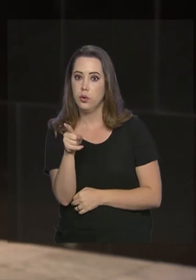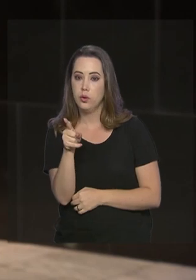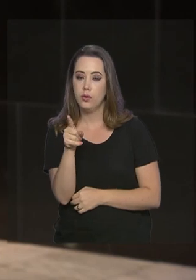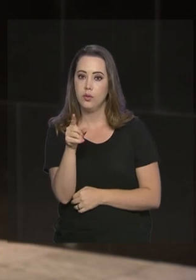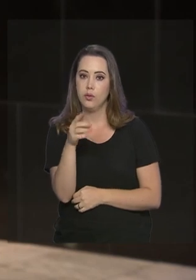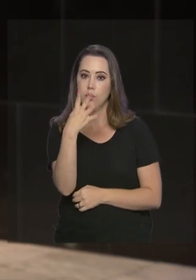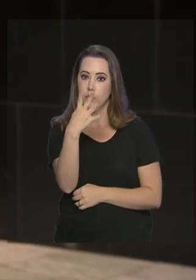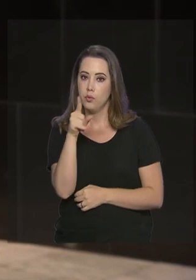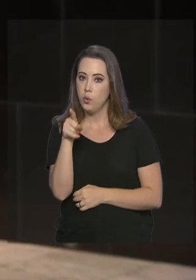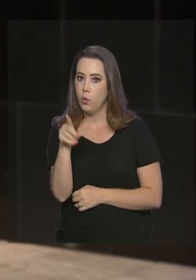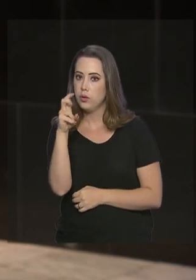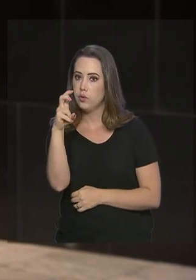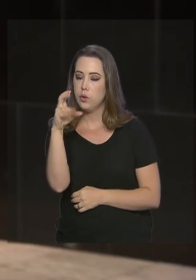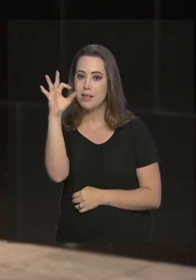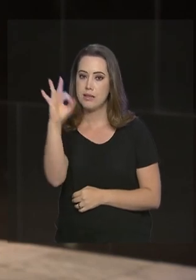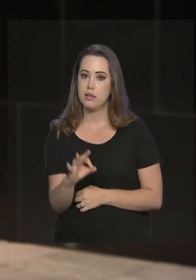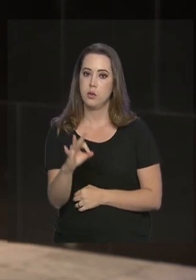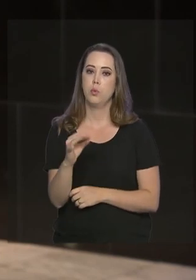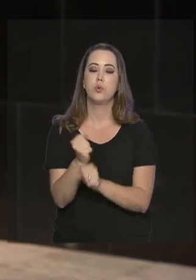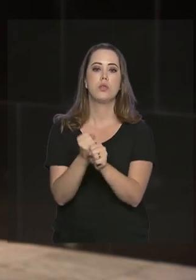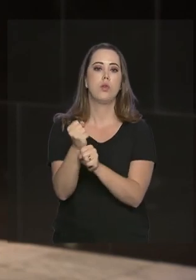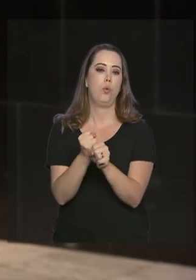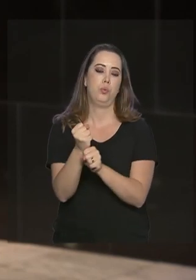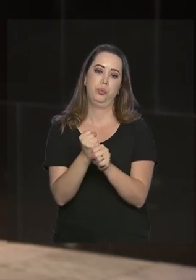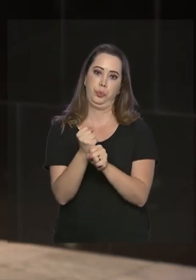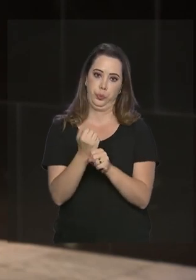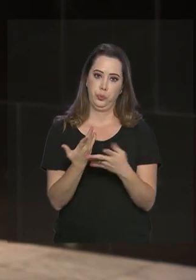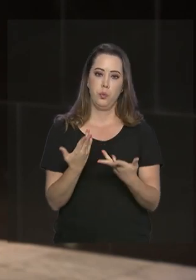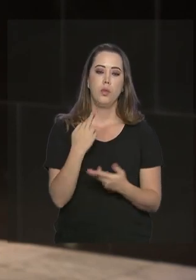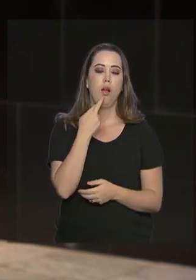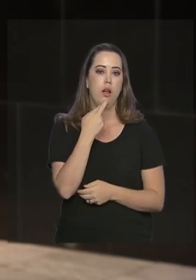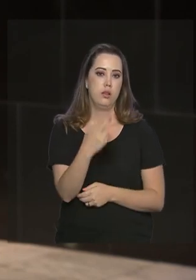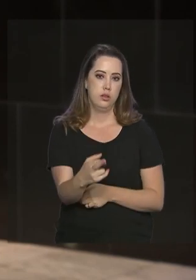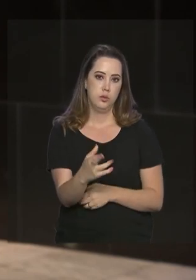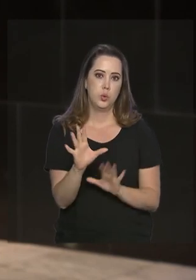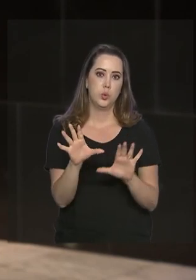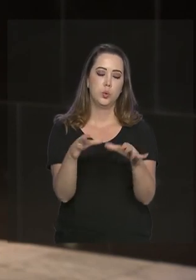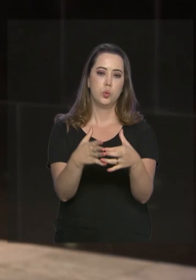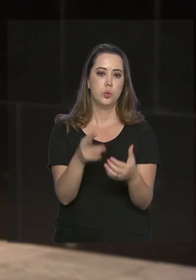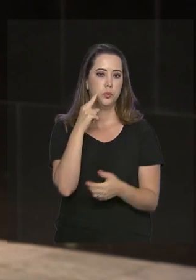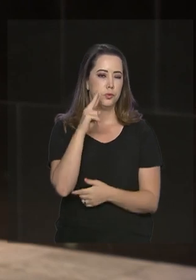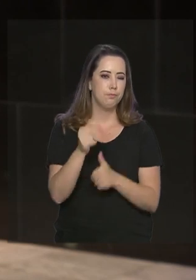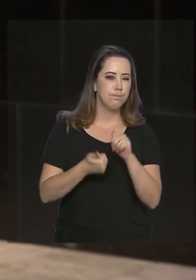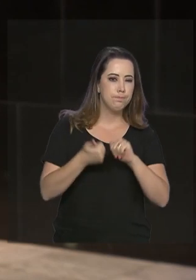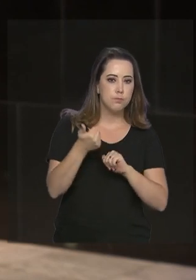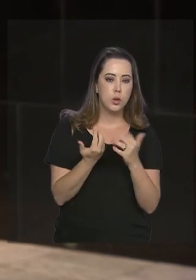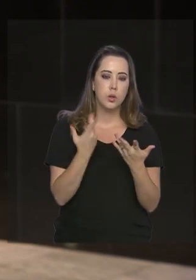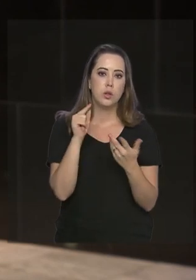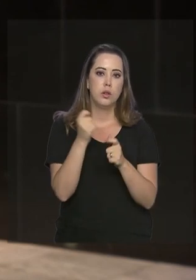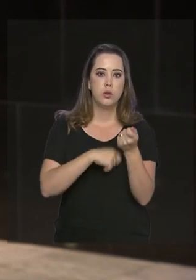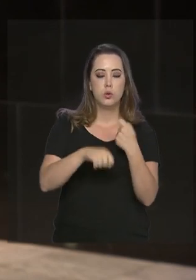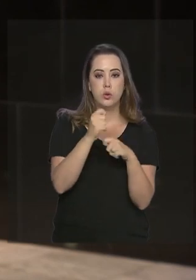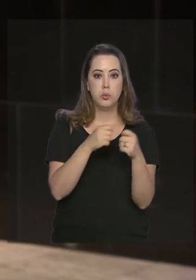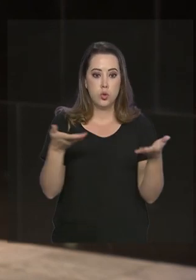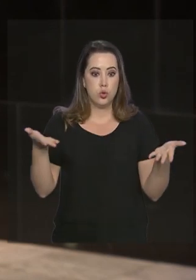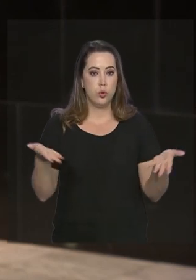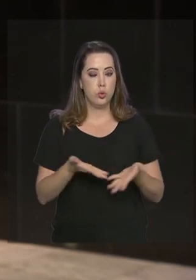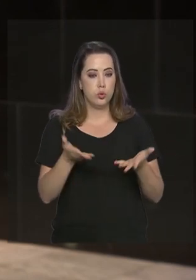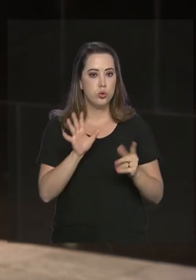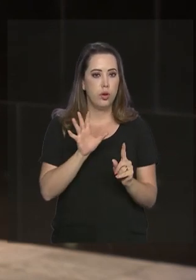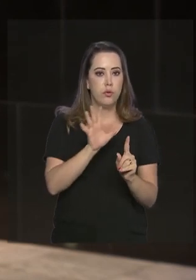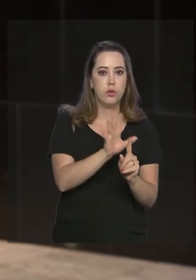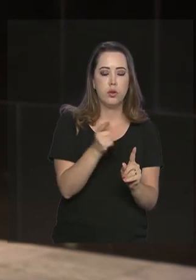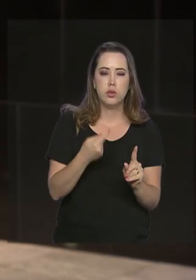% ao ano. O resultado do órgão levou em conta o ambiente econômico atual e os